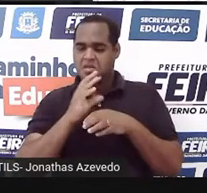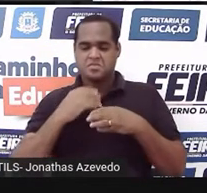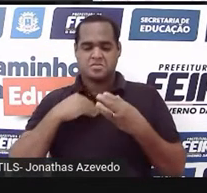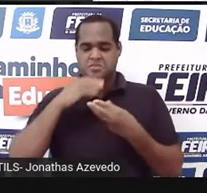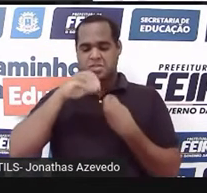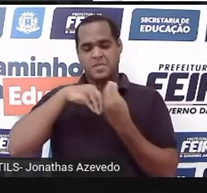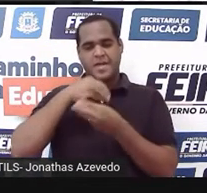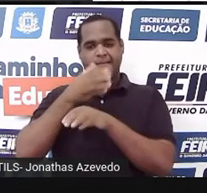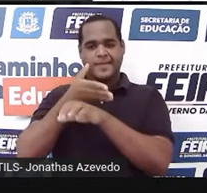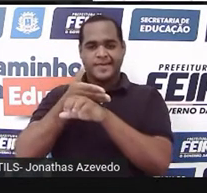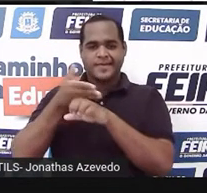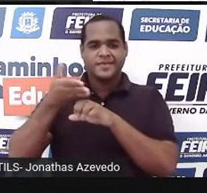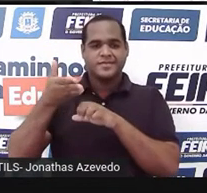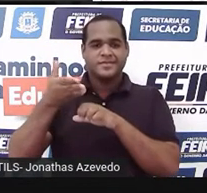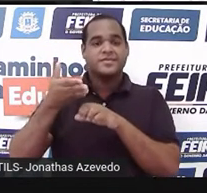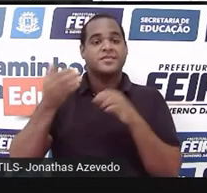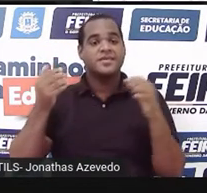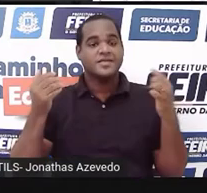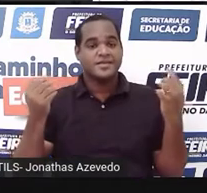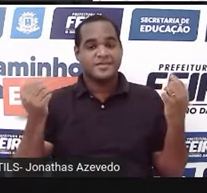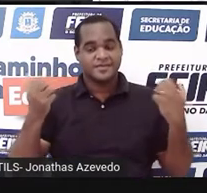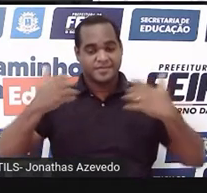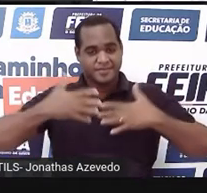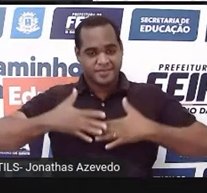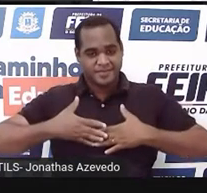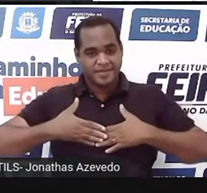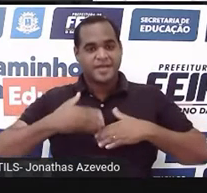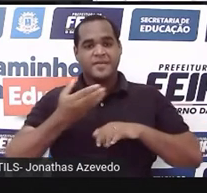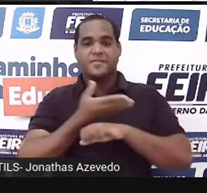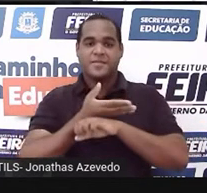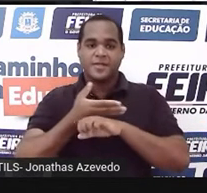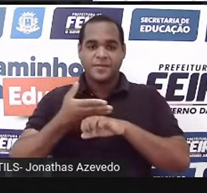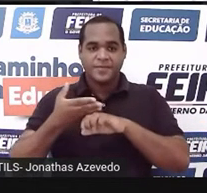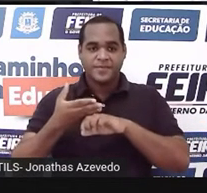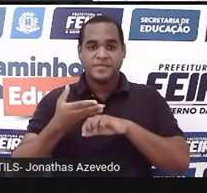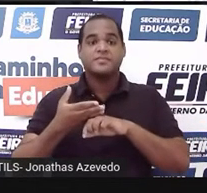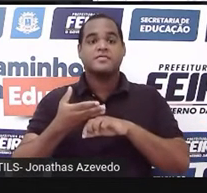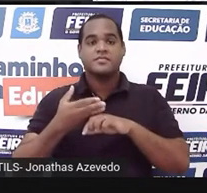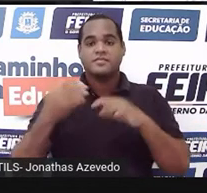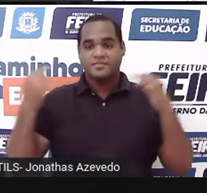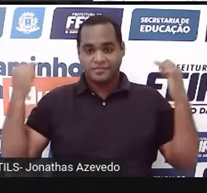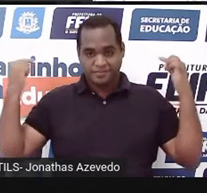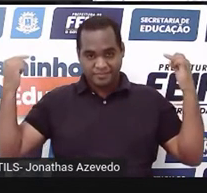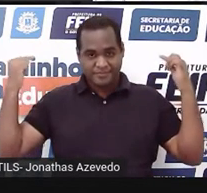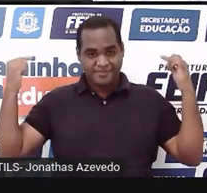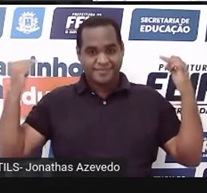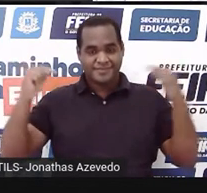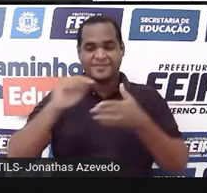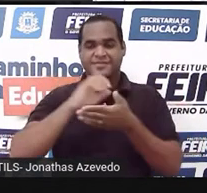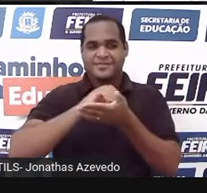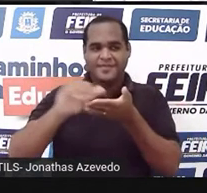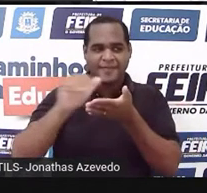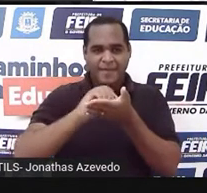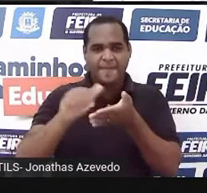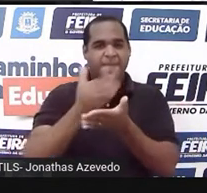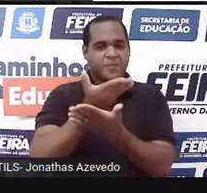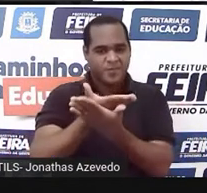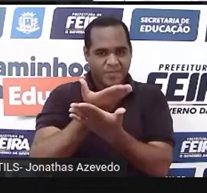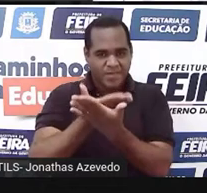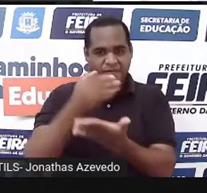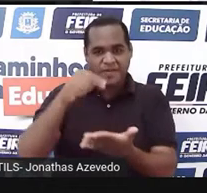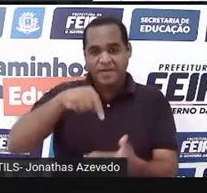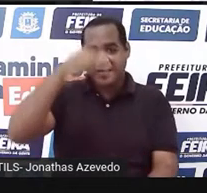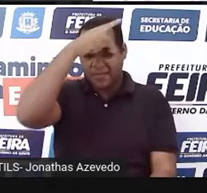branco, por cima também tem o jaleco branco e atrás de mim está o cartaz da Secretaria Municipal de